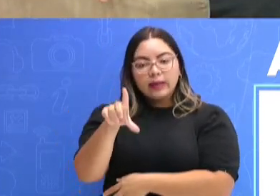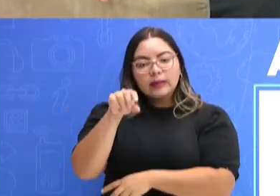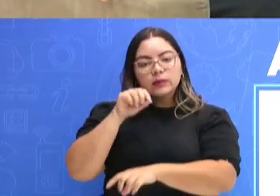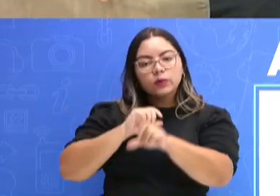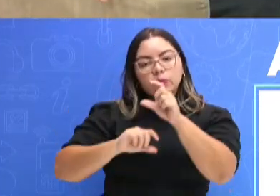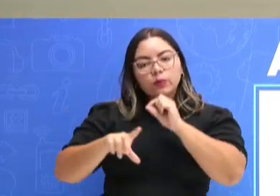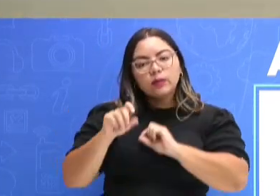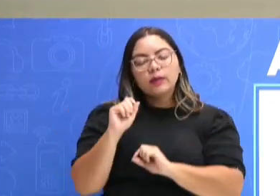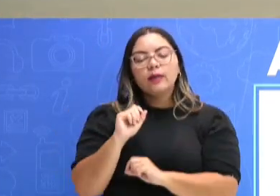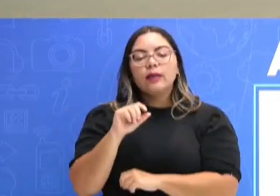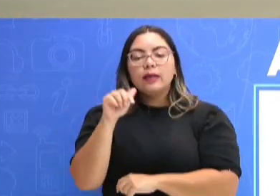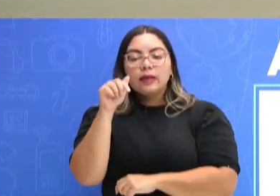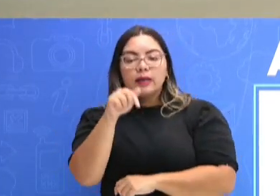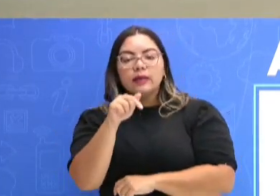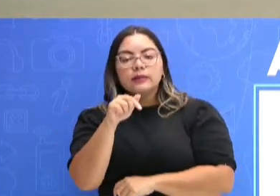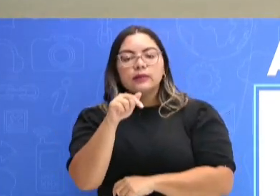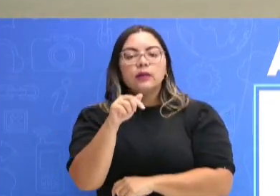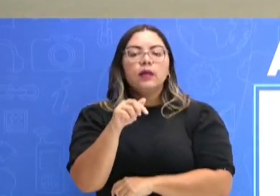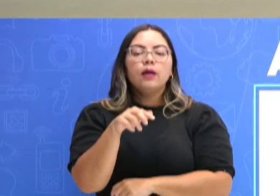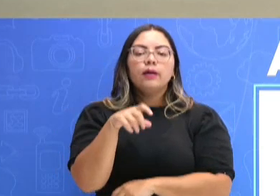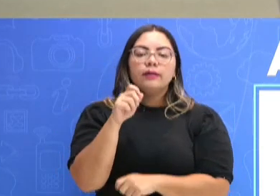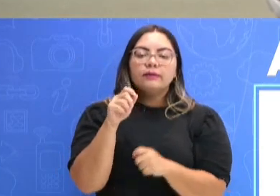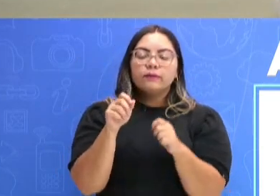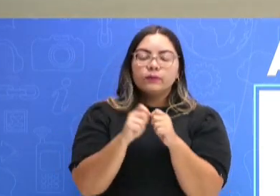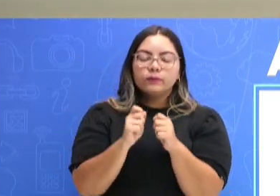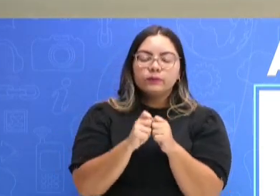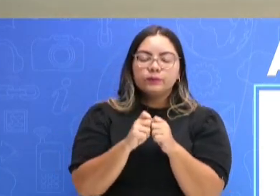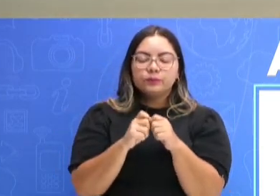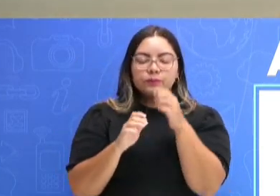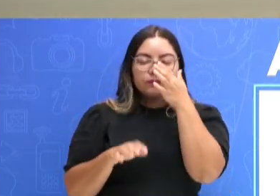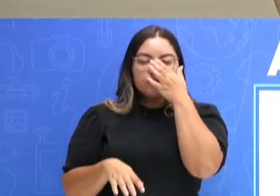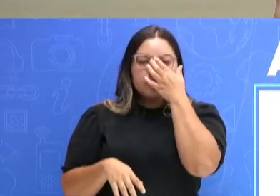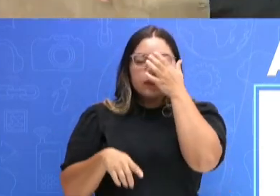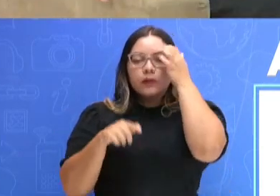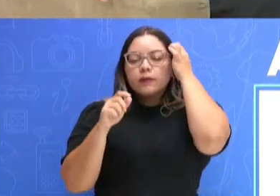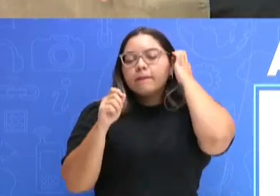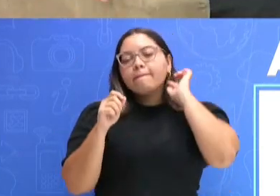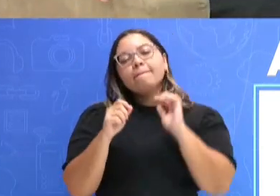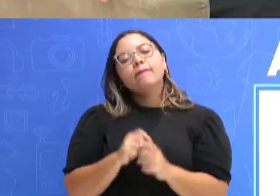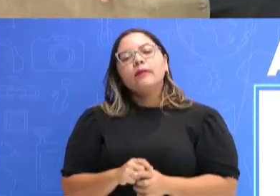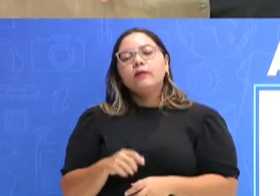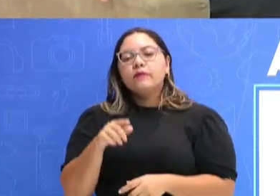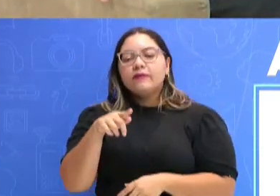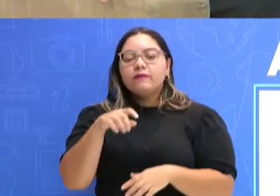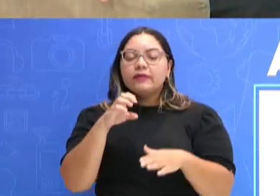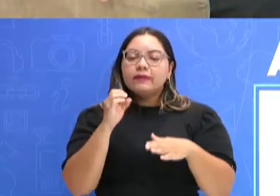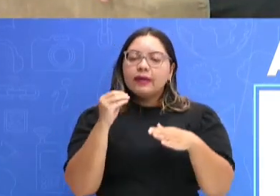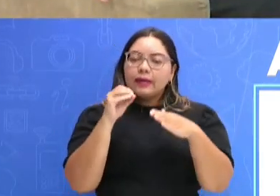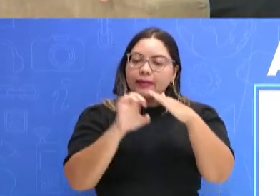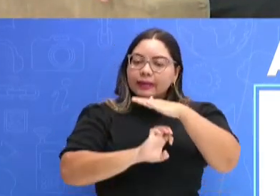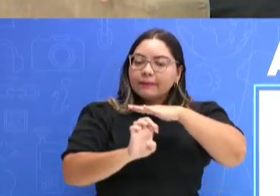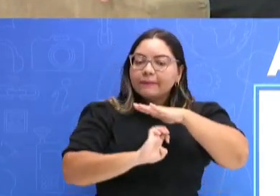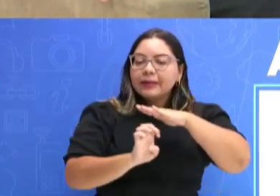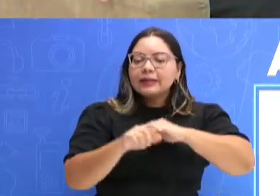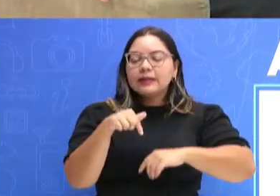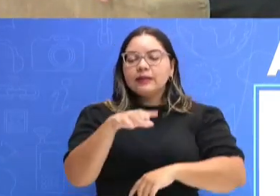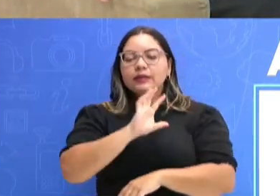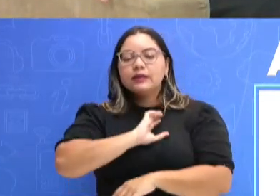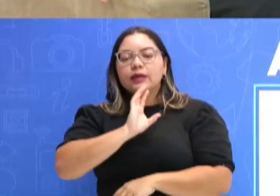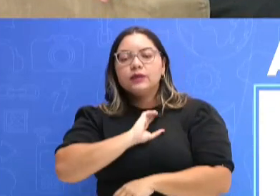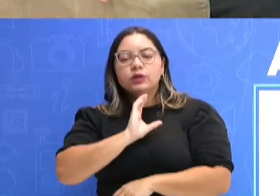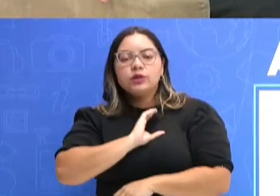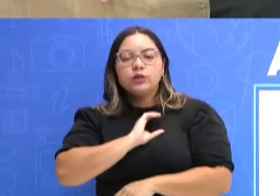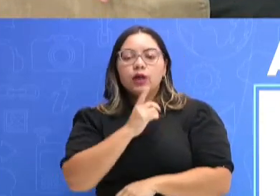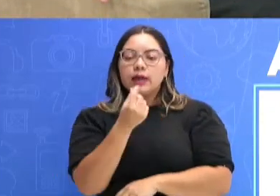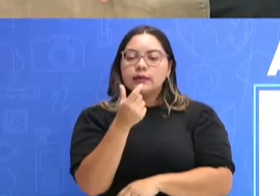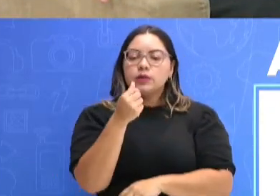local esse recurso para aquisição. Aí você investe e coloca dentro do comércio de Caxias um recurso altíssimo